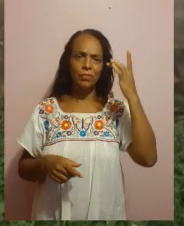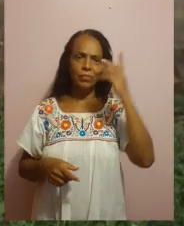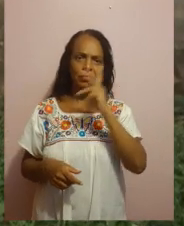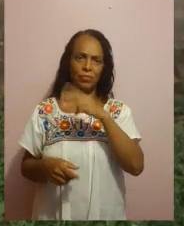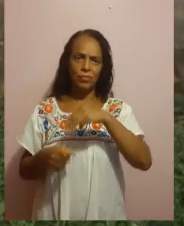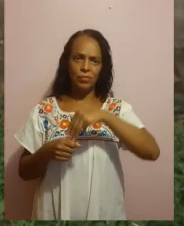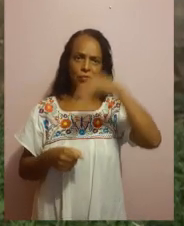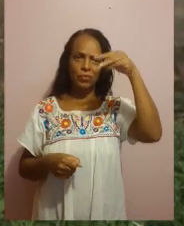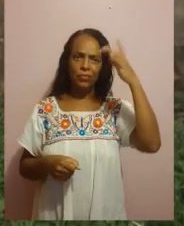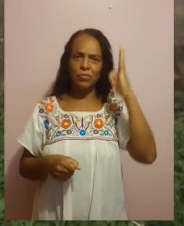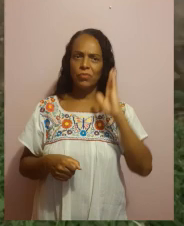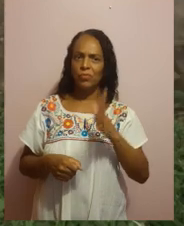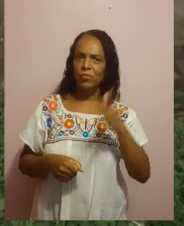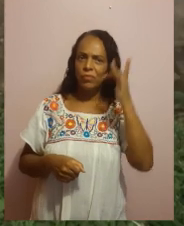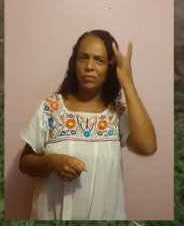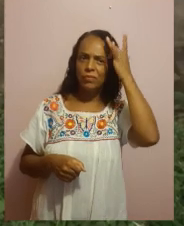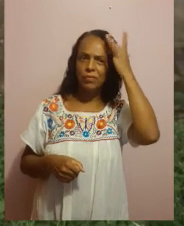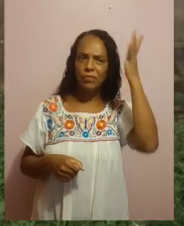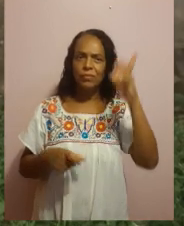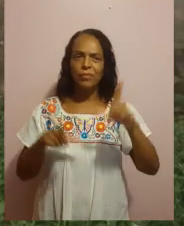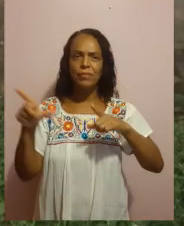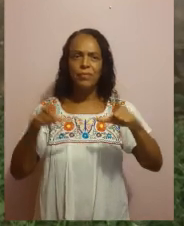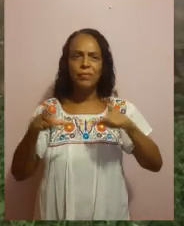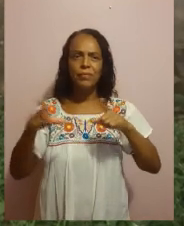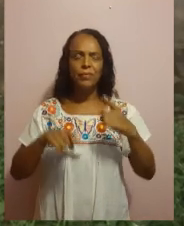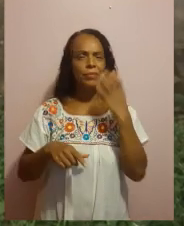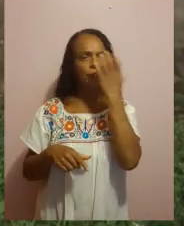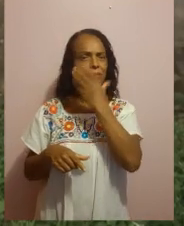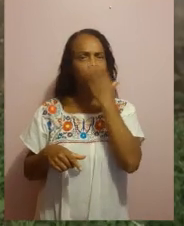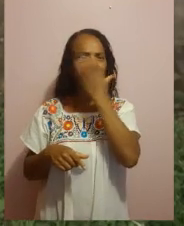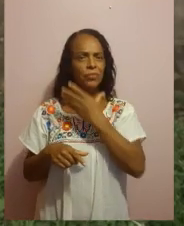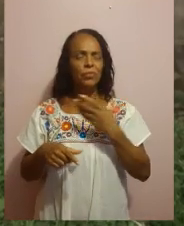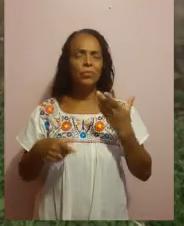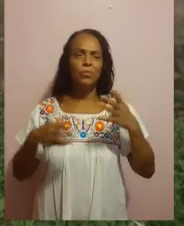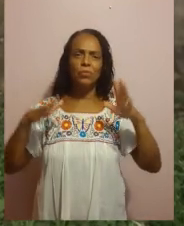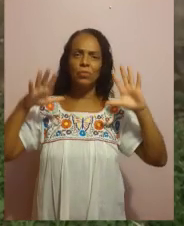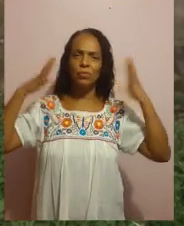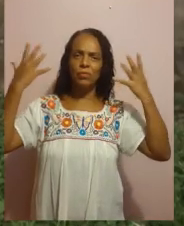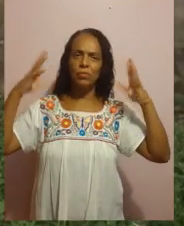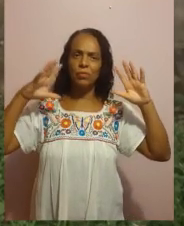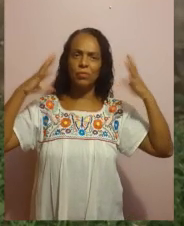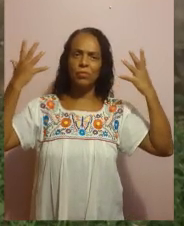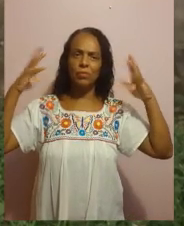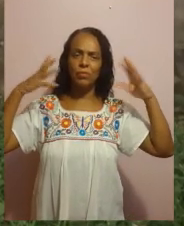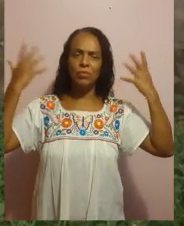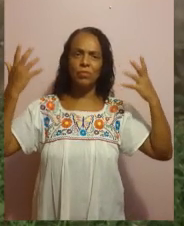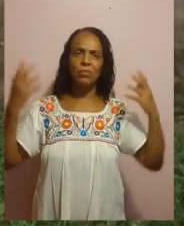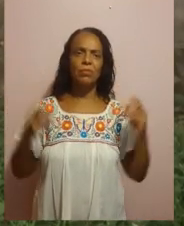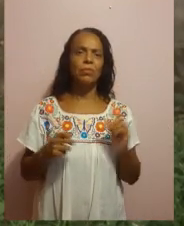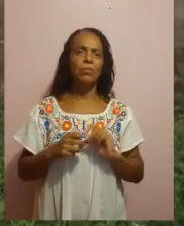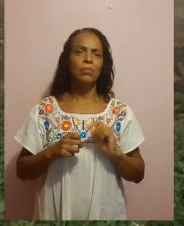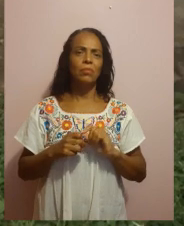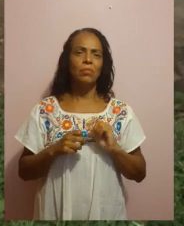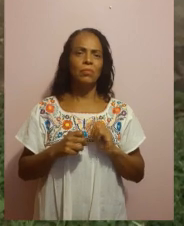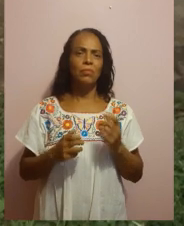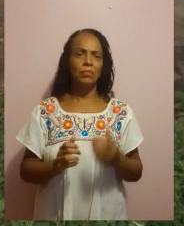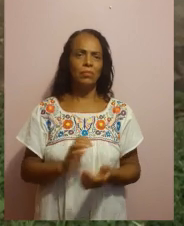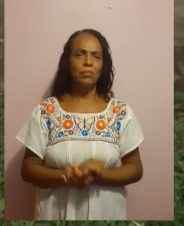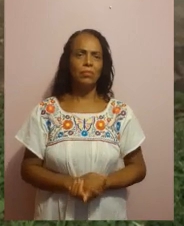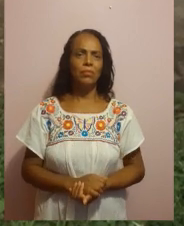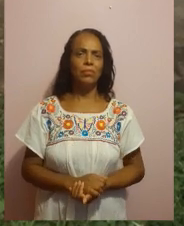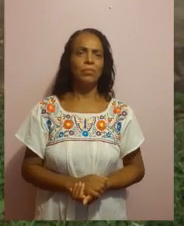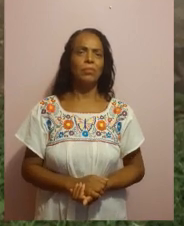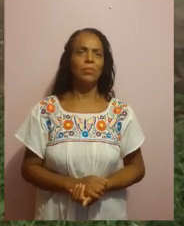de diversão, né? Cânticos de diversão, de descontração, aí